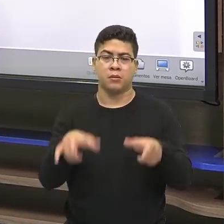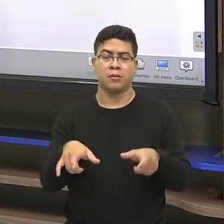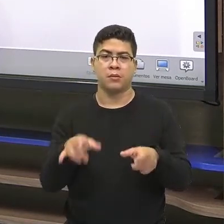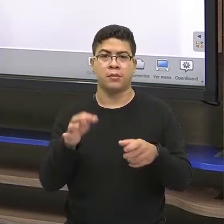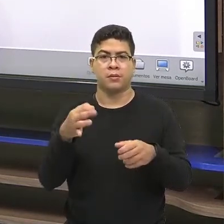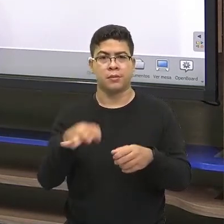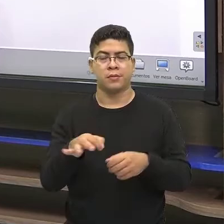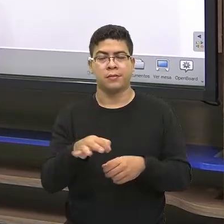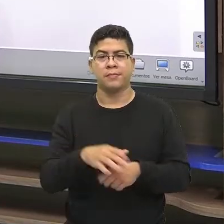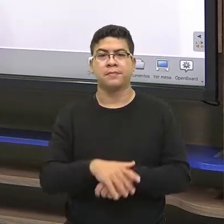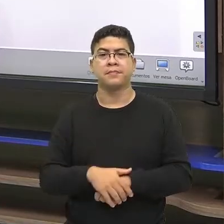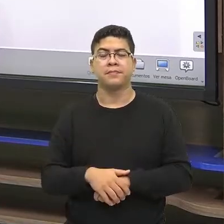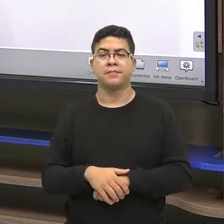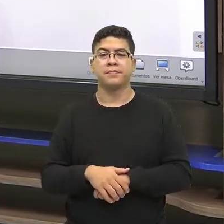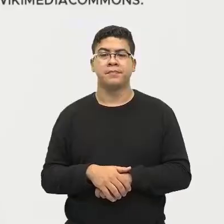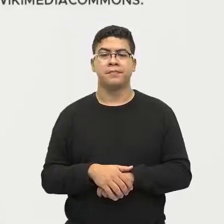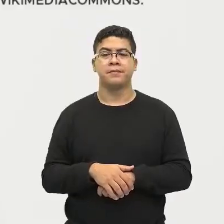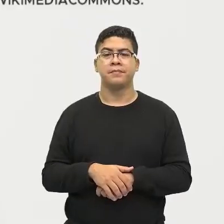na época.